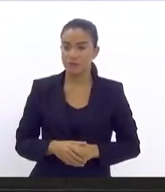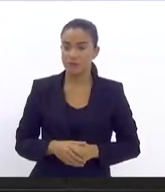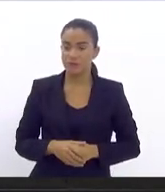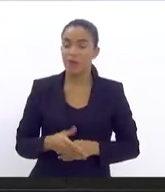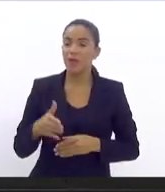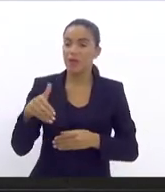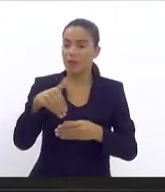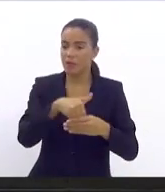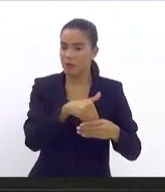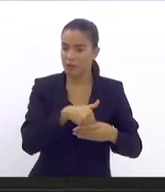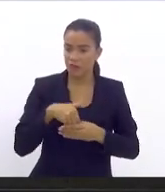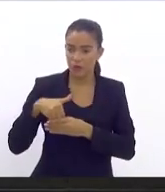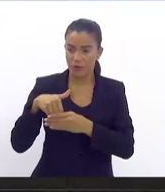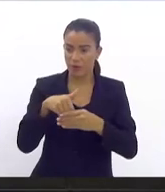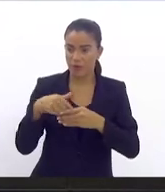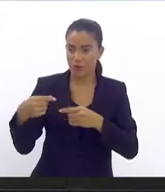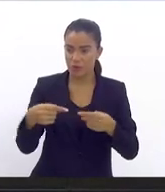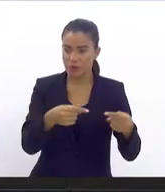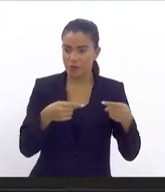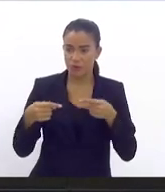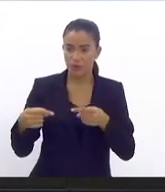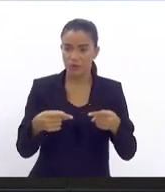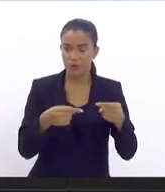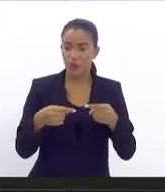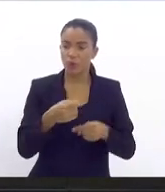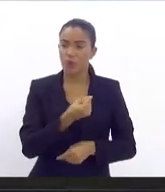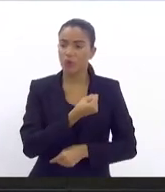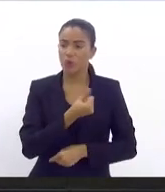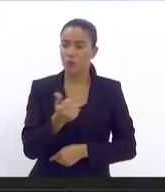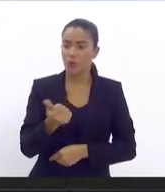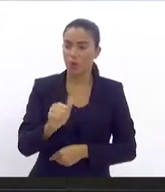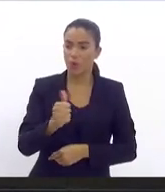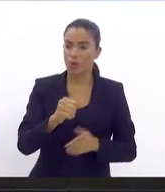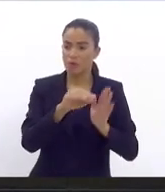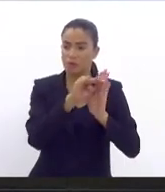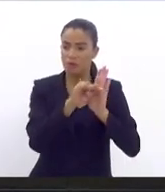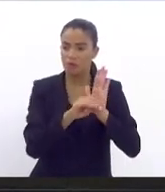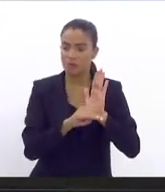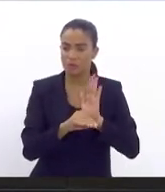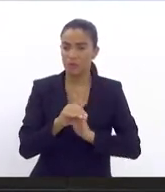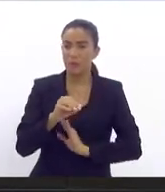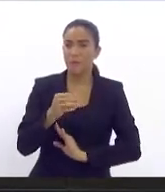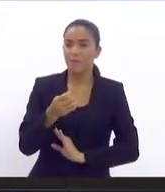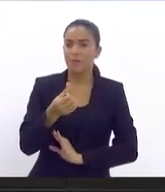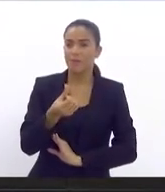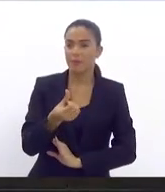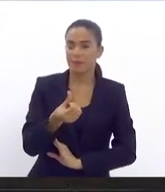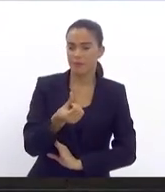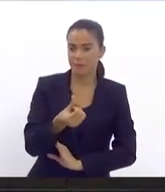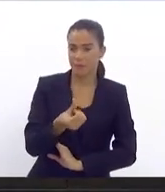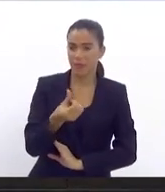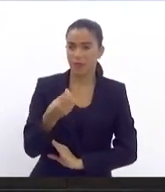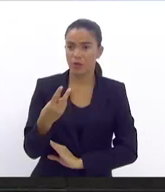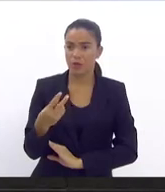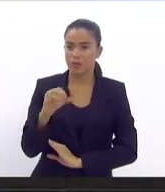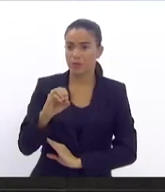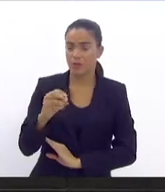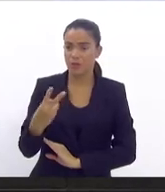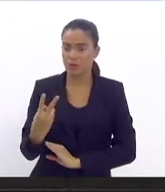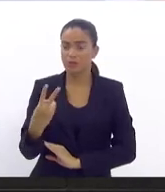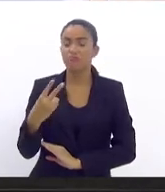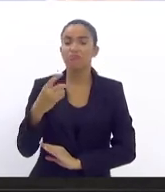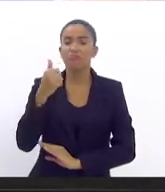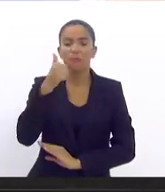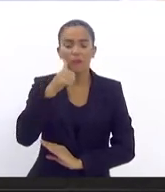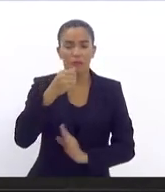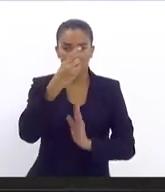Em votação, em discussão, o item 11 da pauta, o PL 6202 de 22, de autoria da deputada Dani Monteiro,